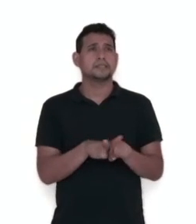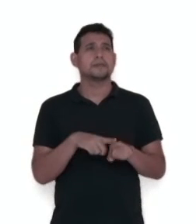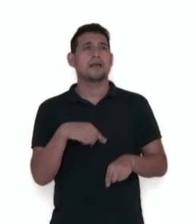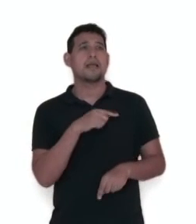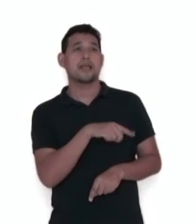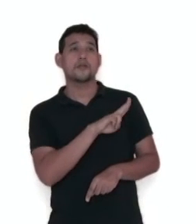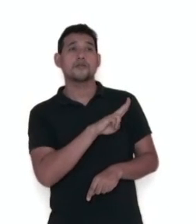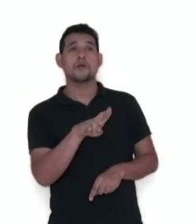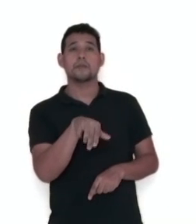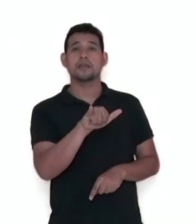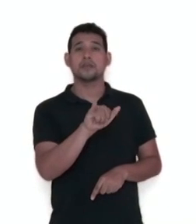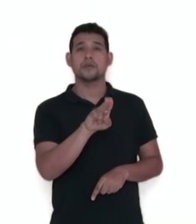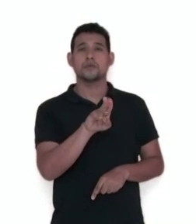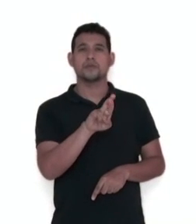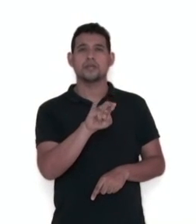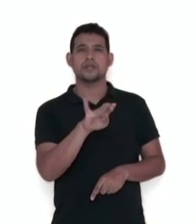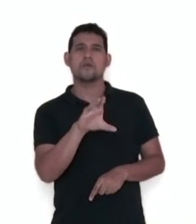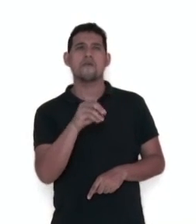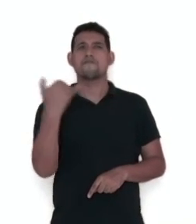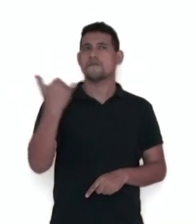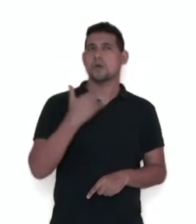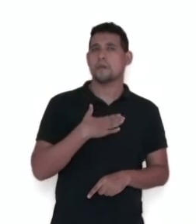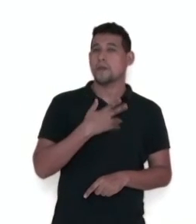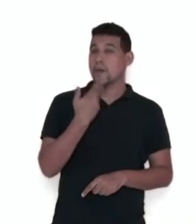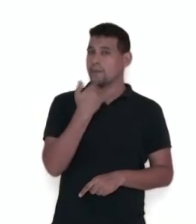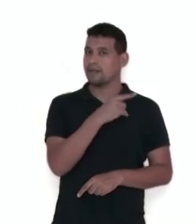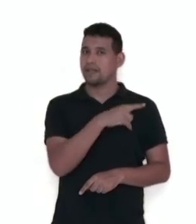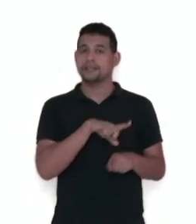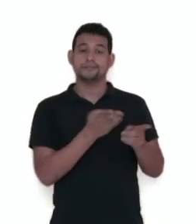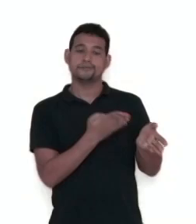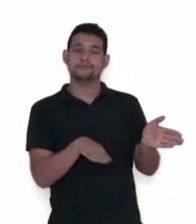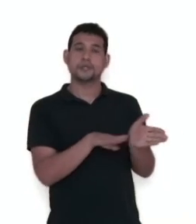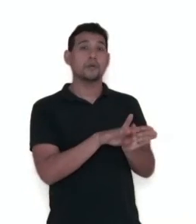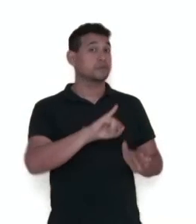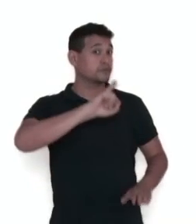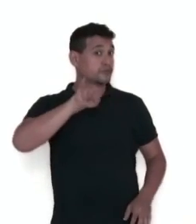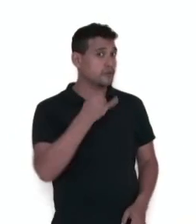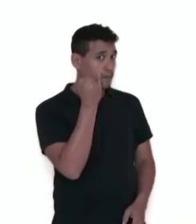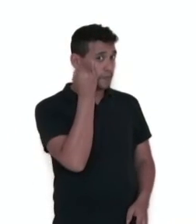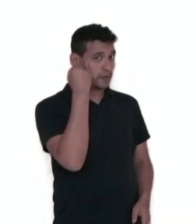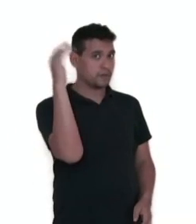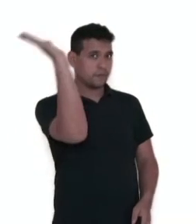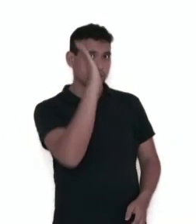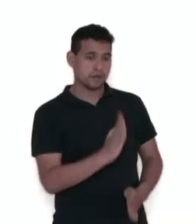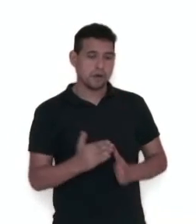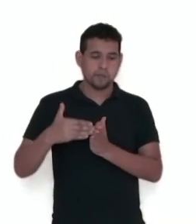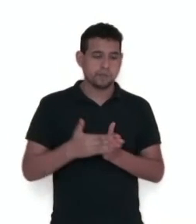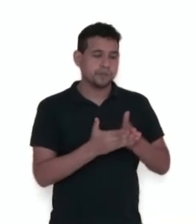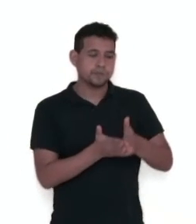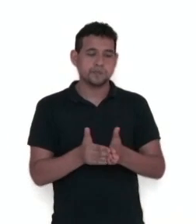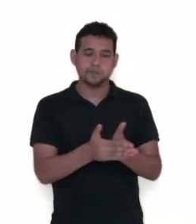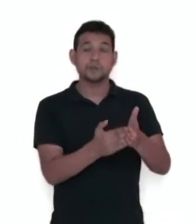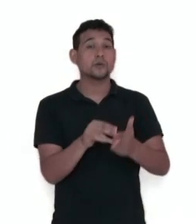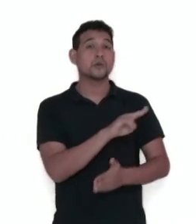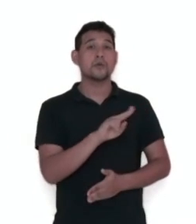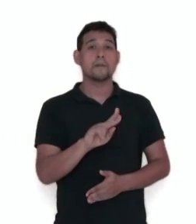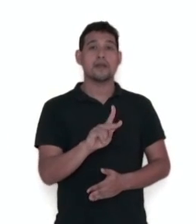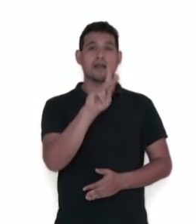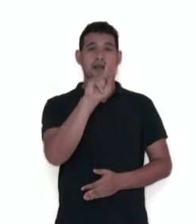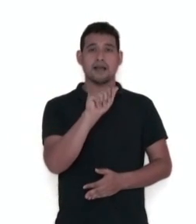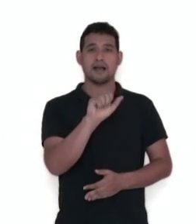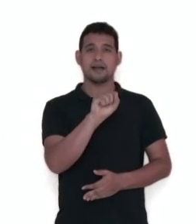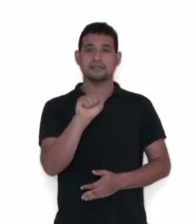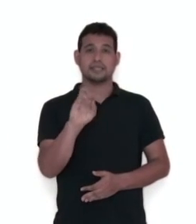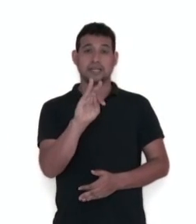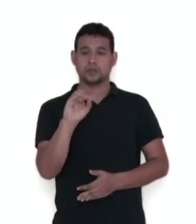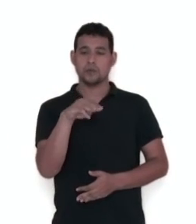llama Yuriko y me contó que sus padres llegaron de Japón en Brasil con el navío Kasato Maru en el inicio